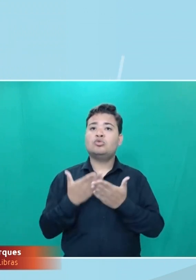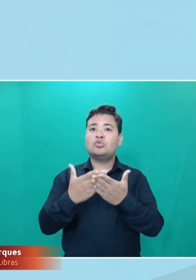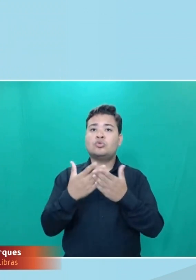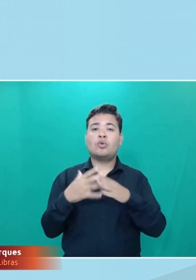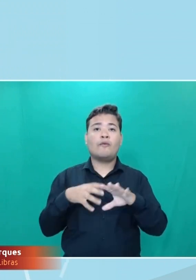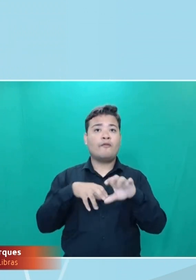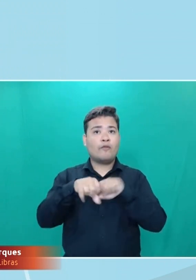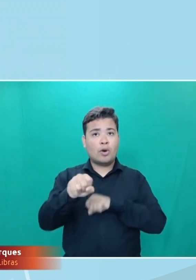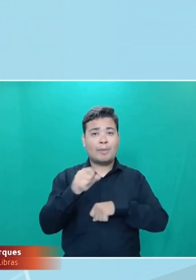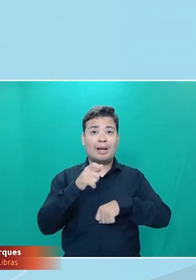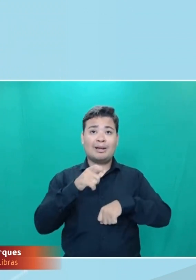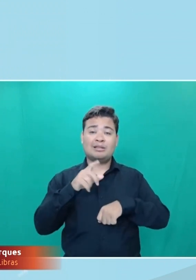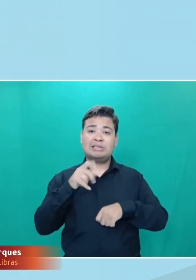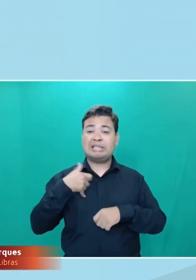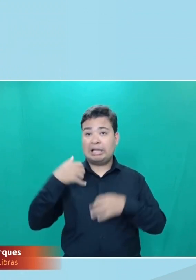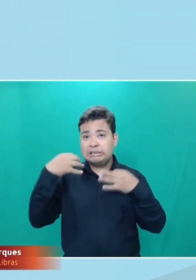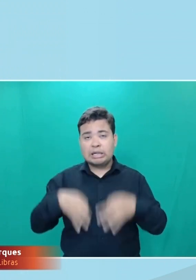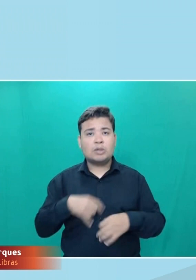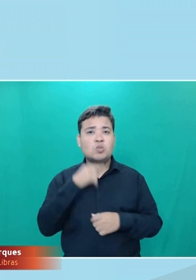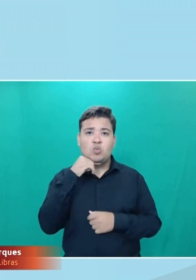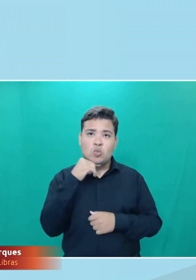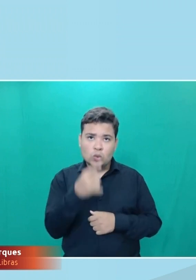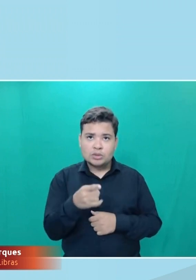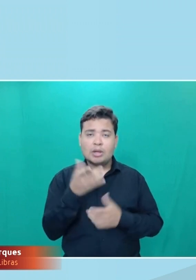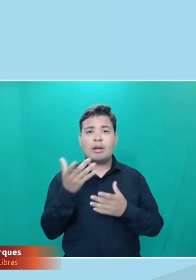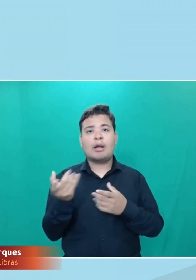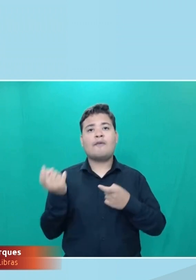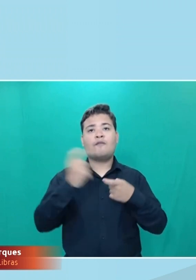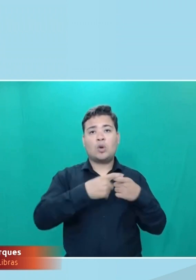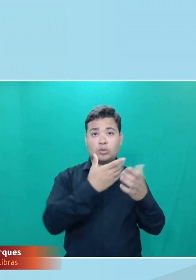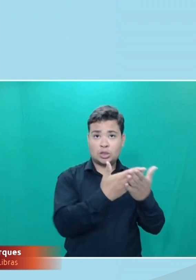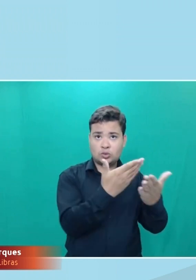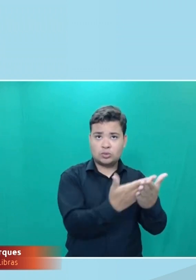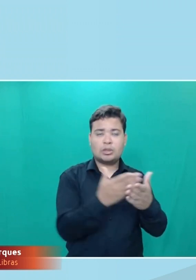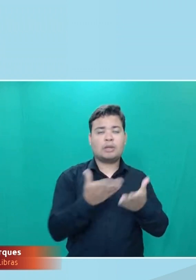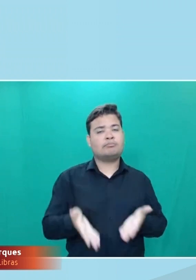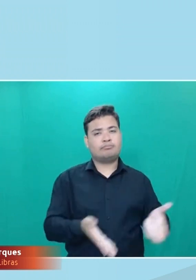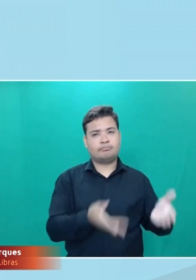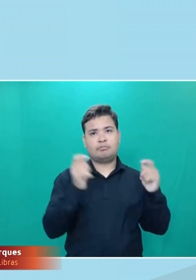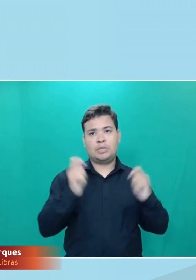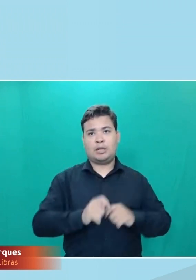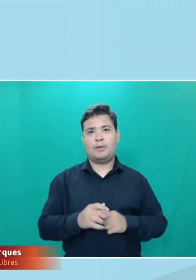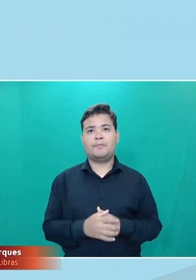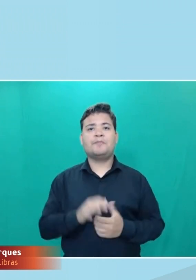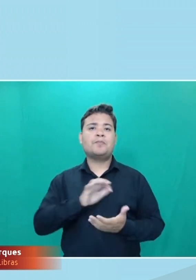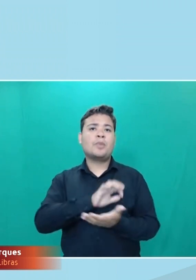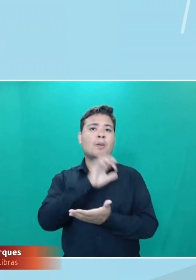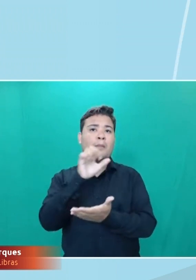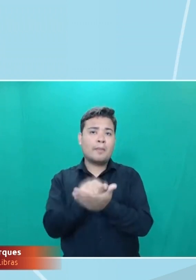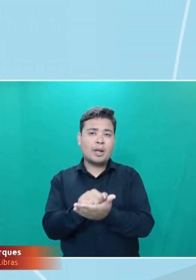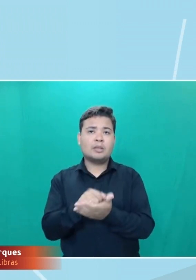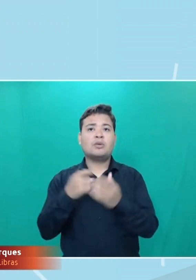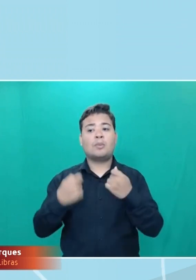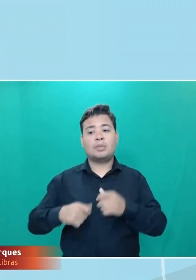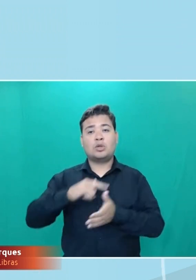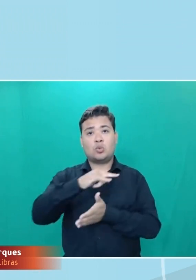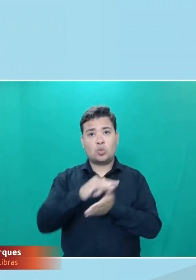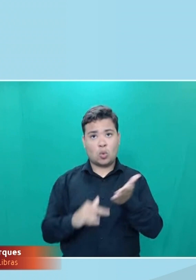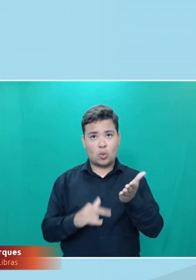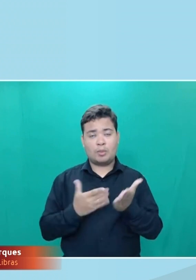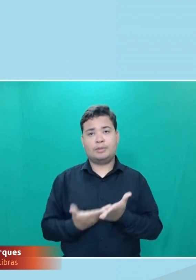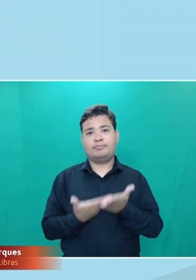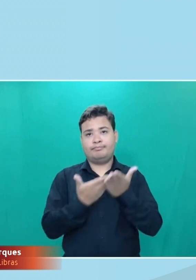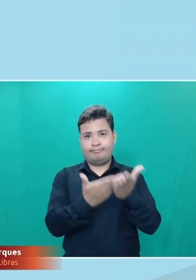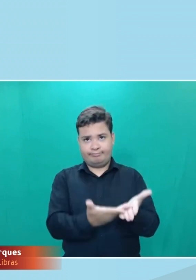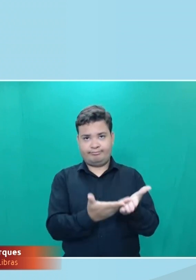idade adequada e que deseja retornar ao processo educacional. Para realizar a matrícula, é necessário apresentar documentos pessoais